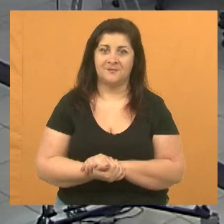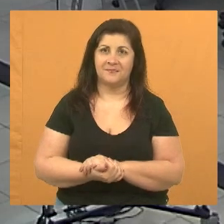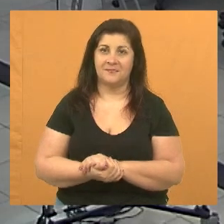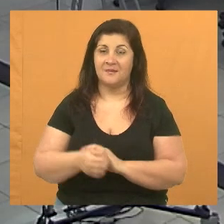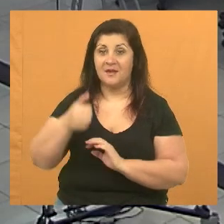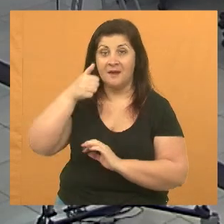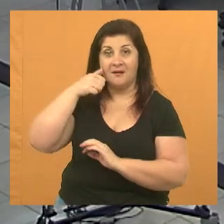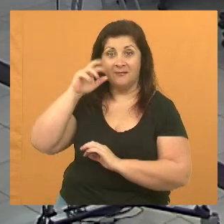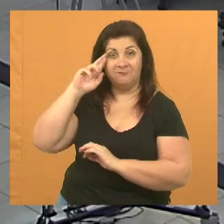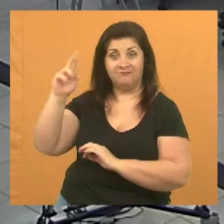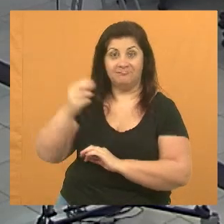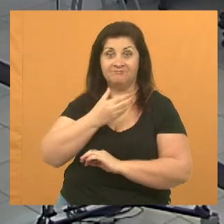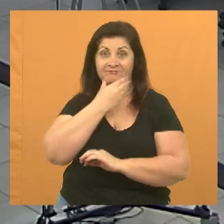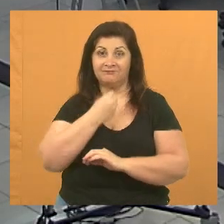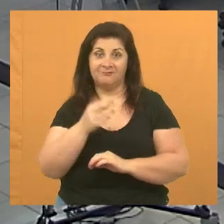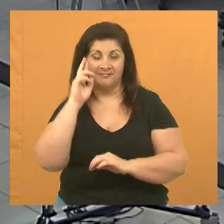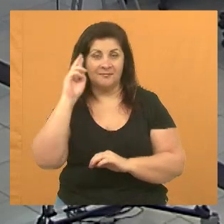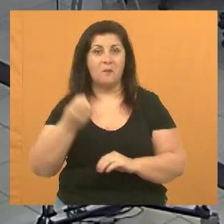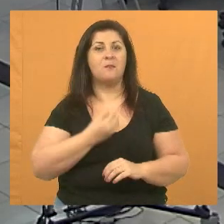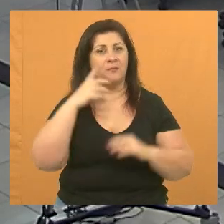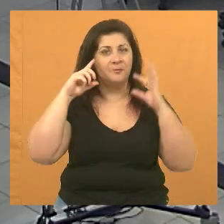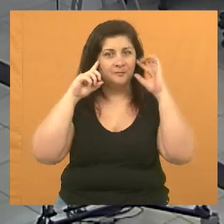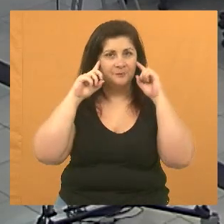Senhoras e senhores, bom dia!